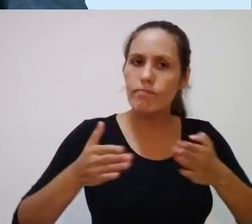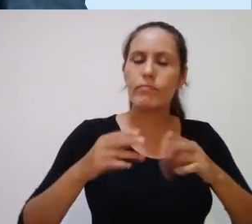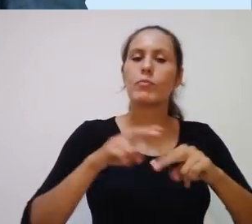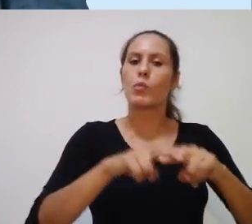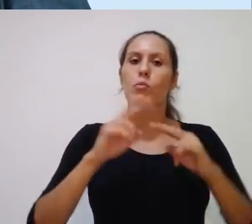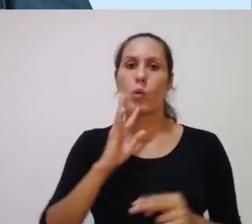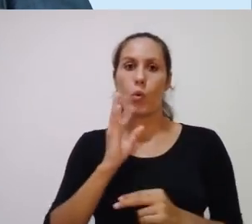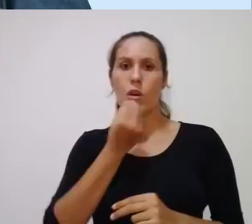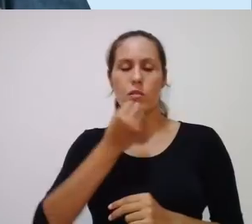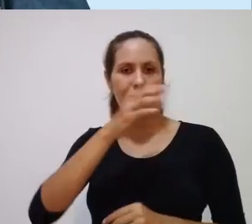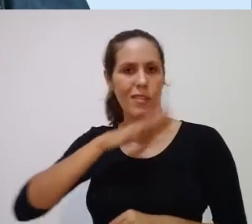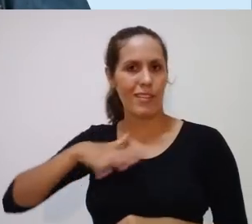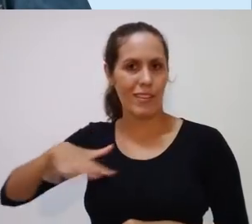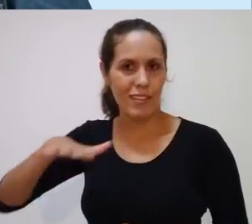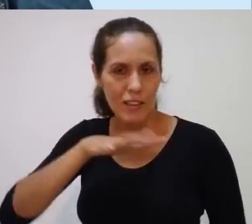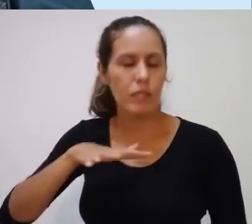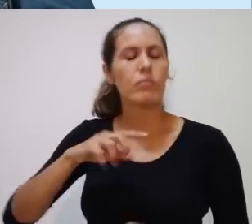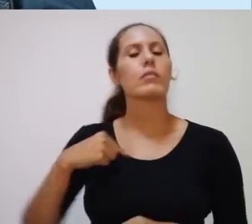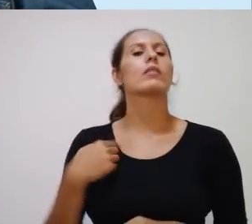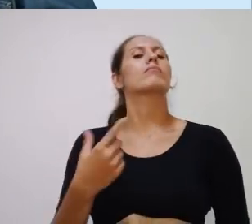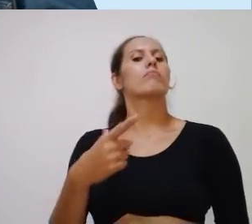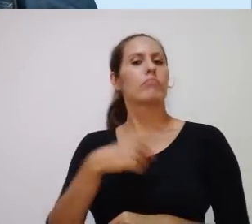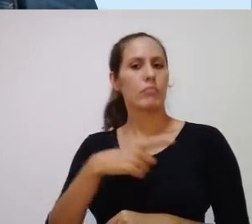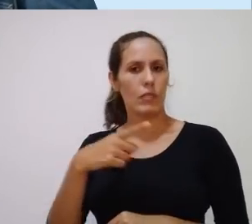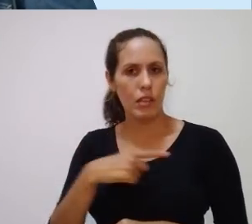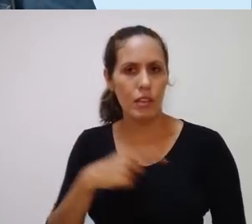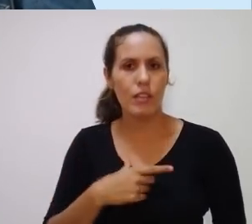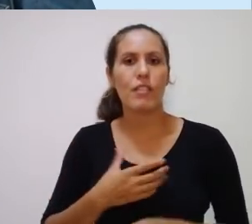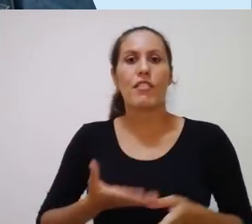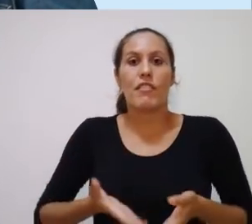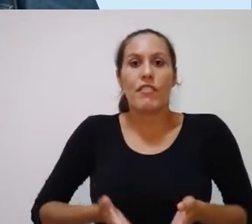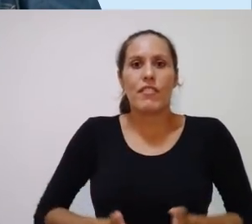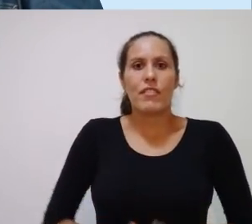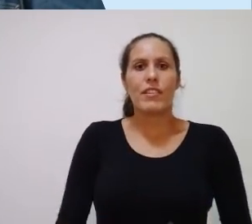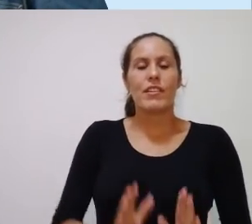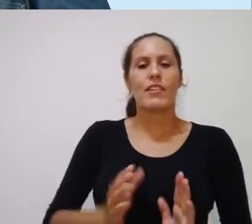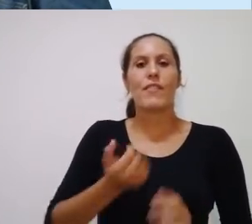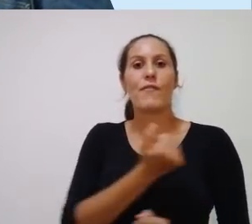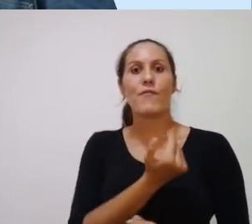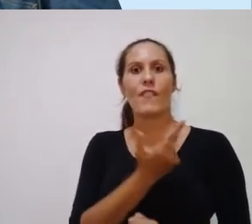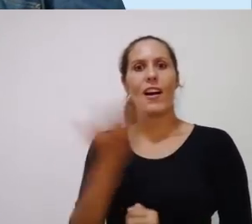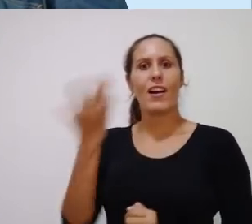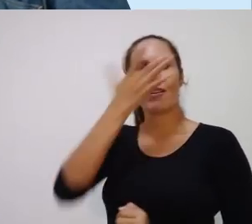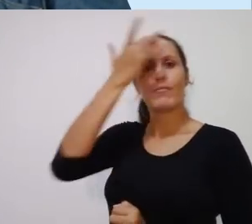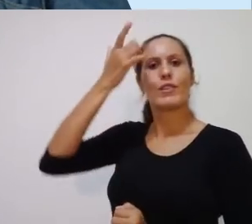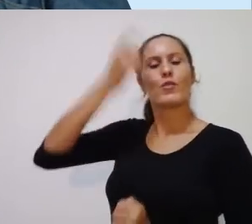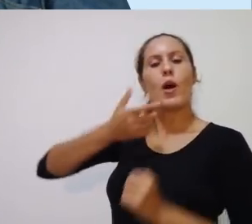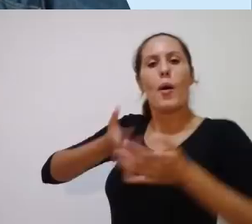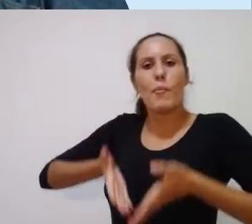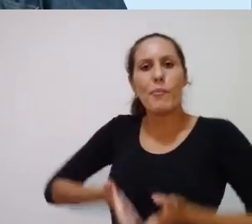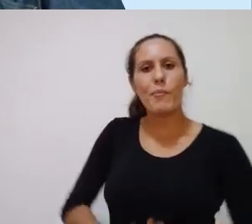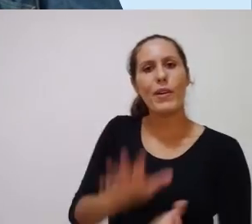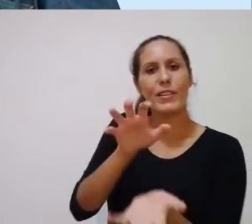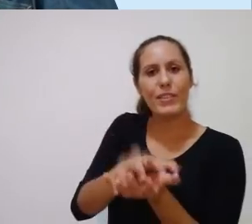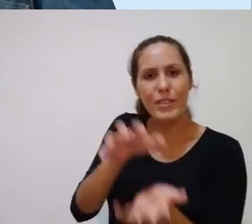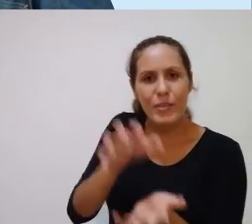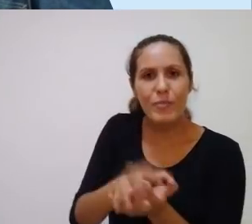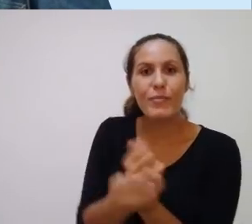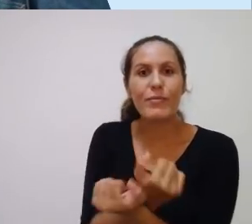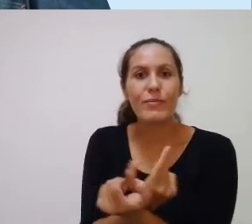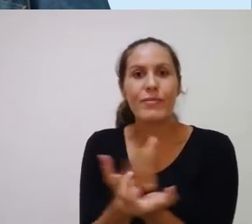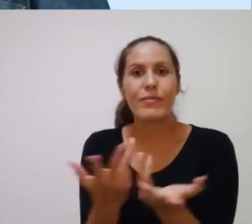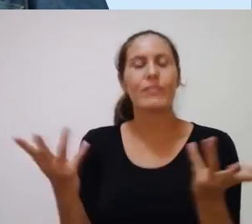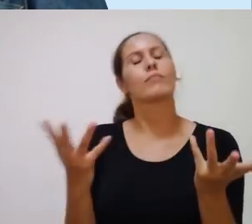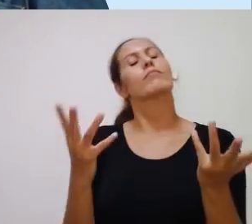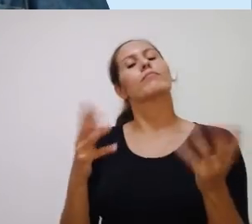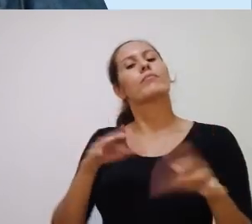astronomia, a gente teve muito pernambucano tendo acesso à ciência e até a sua